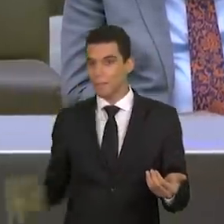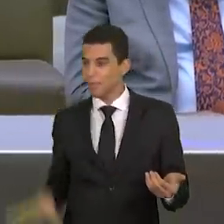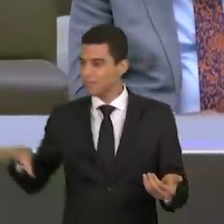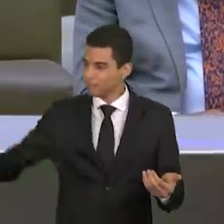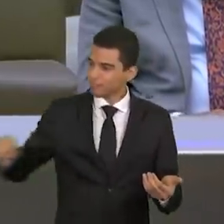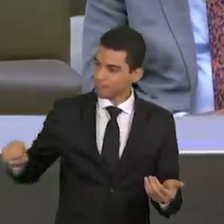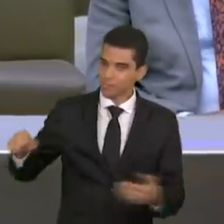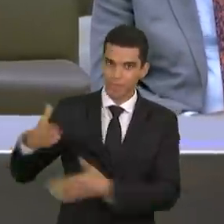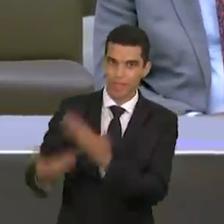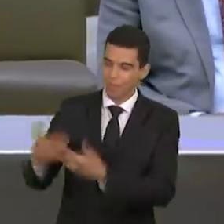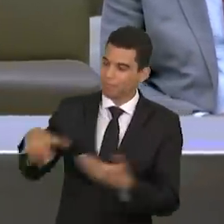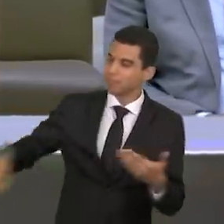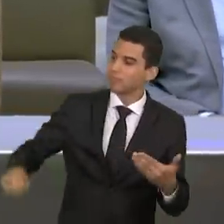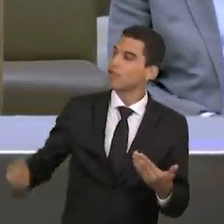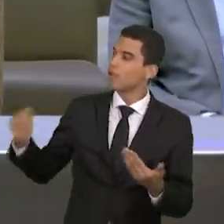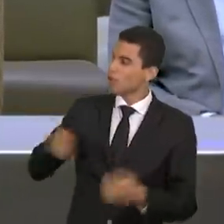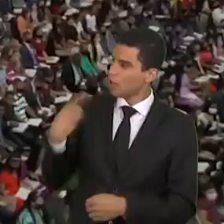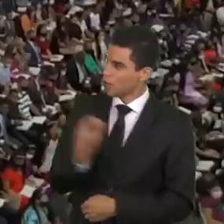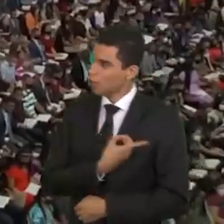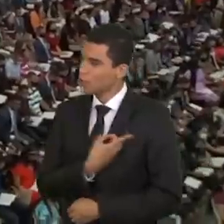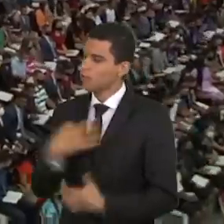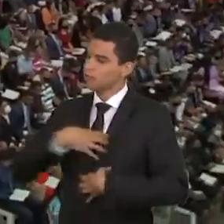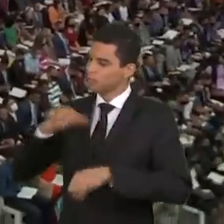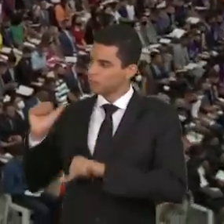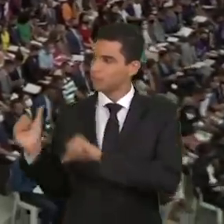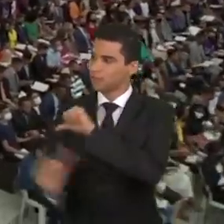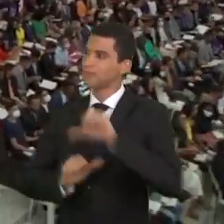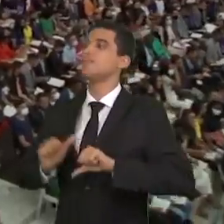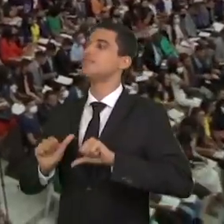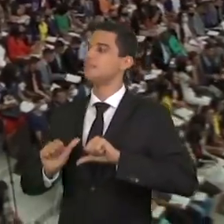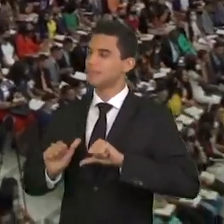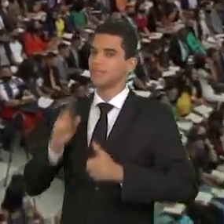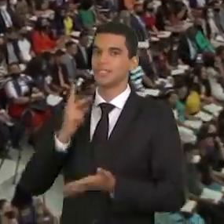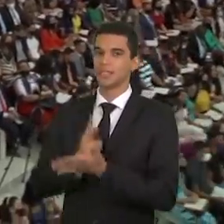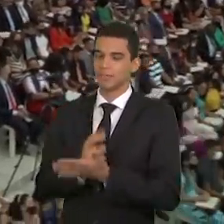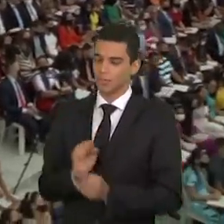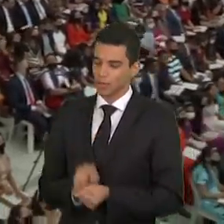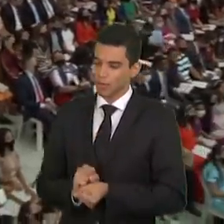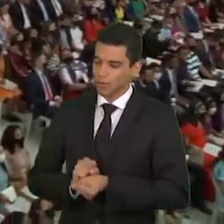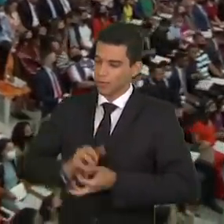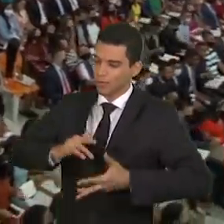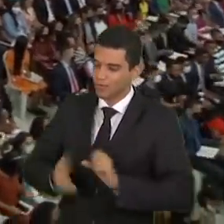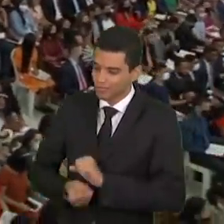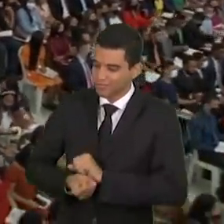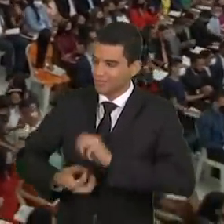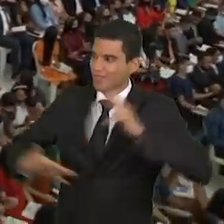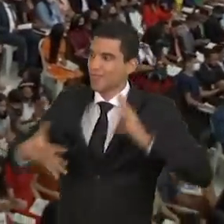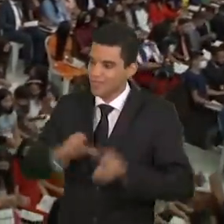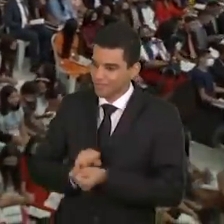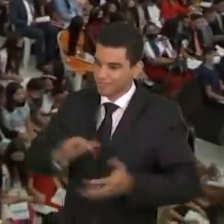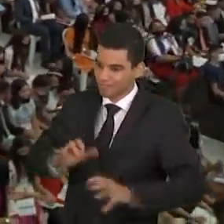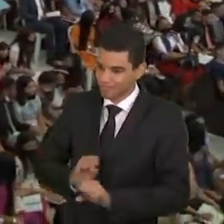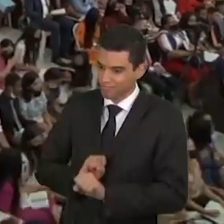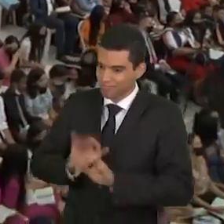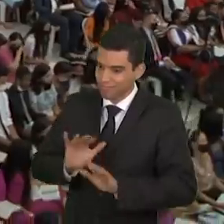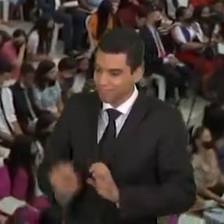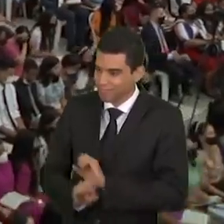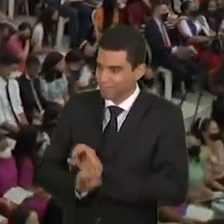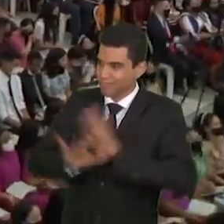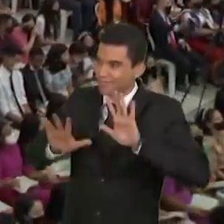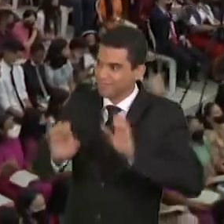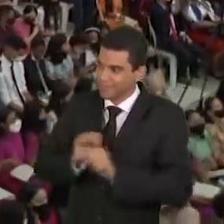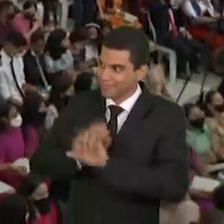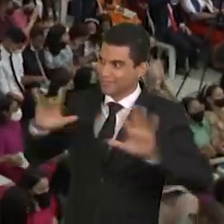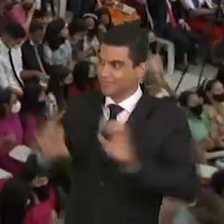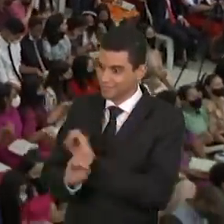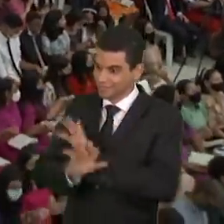pessoa e diz: somos transformados, transformados de glória em glória. De glória em glória. De glória em